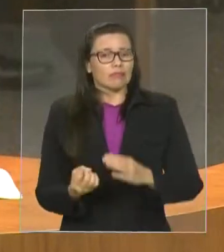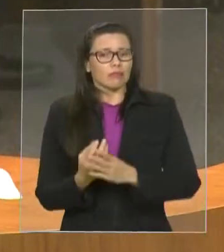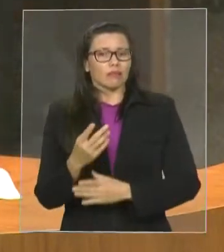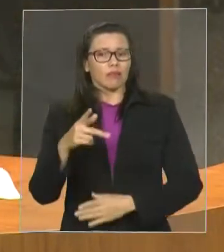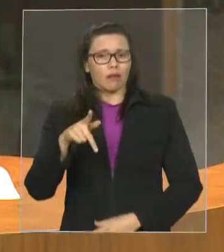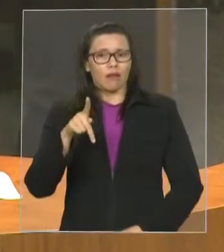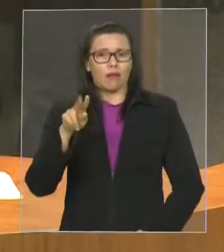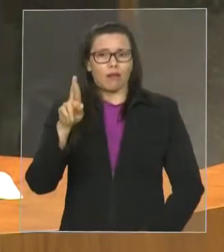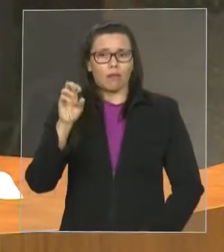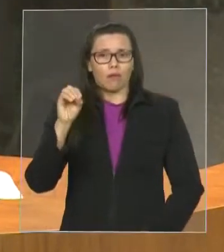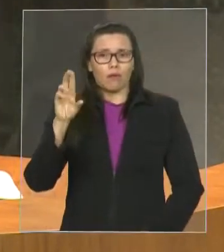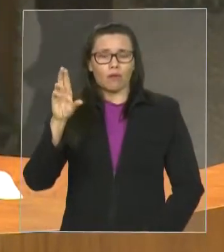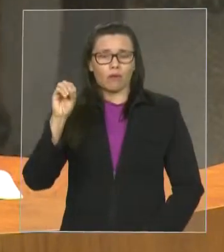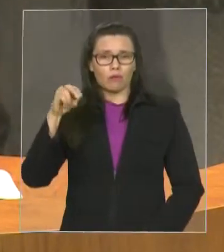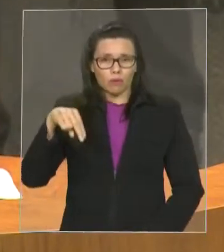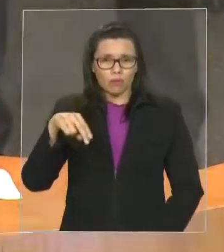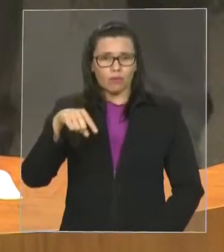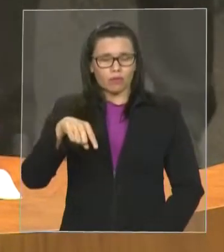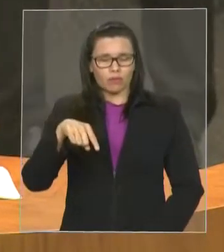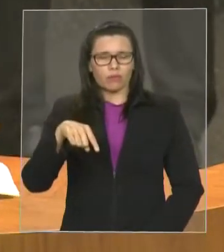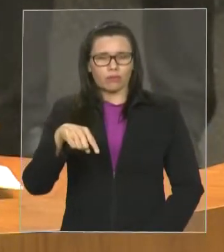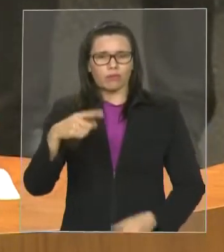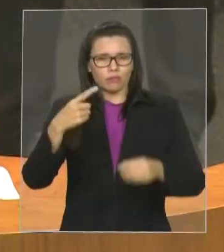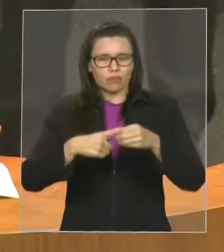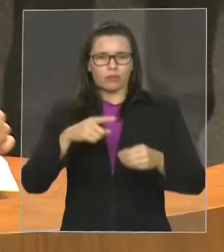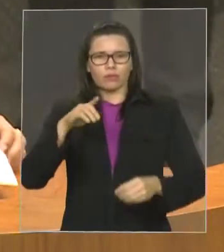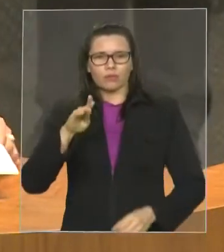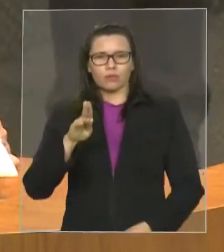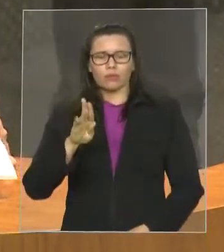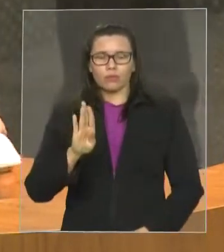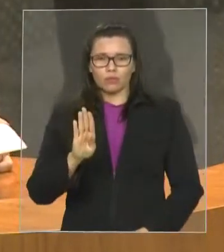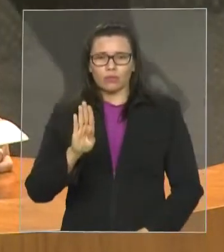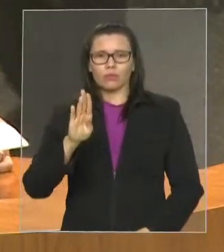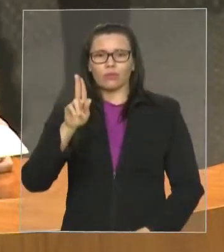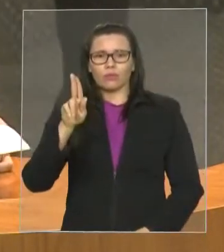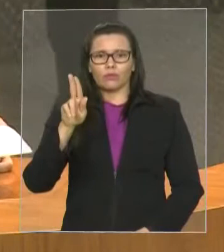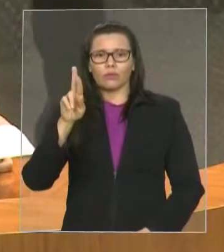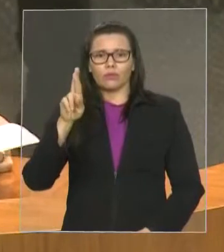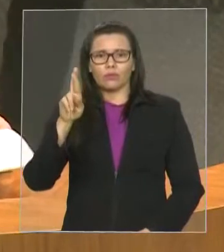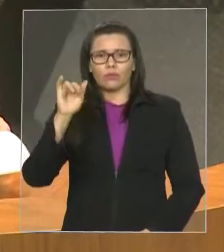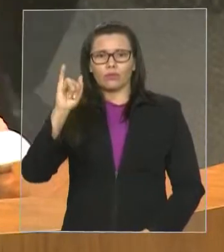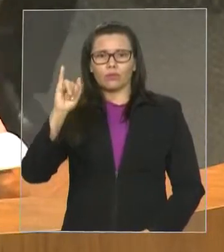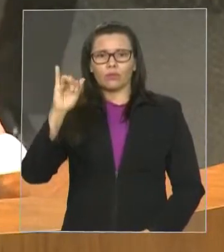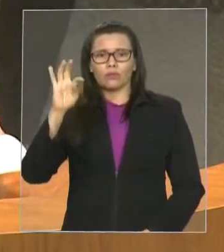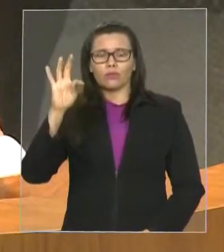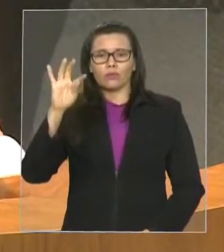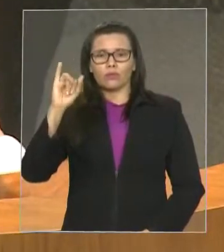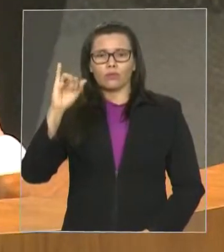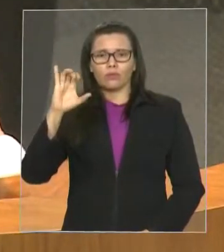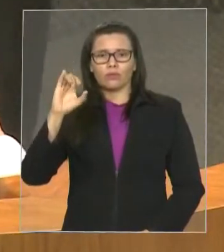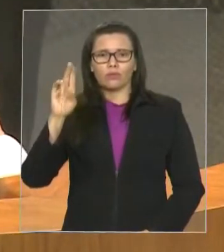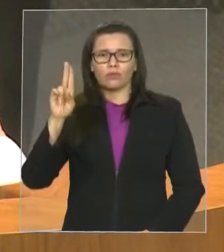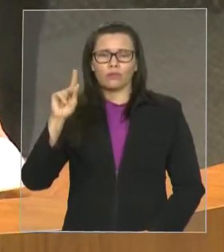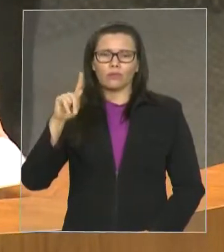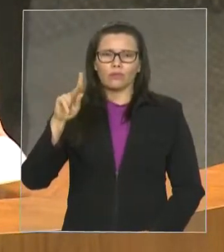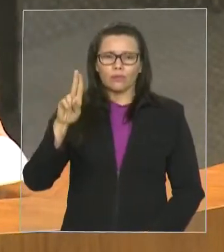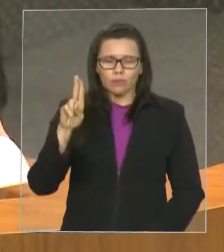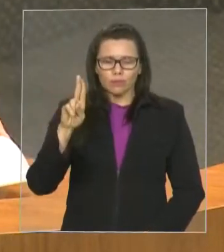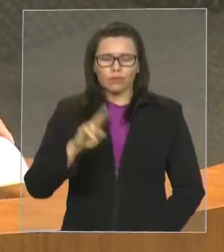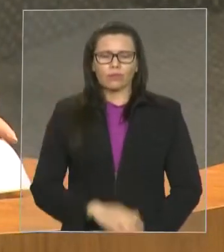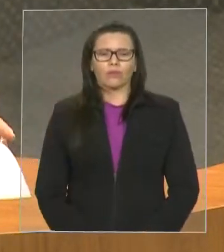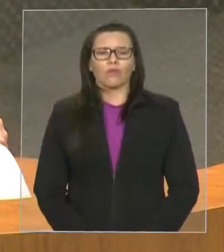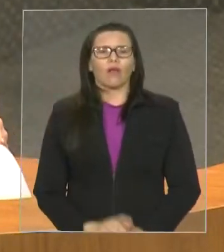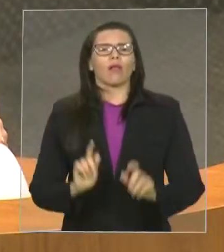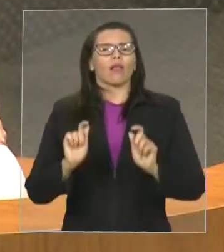nossos municípios vizinhos e aqueles que fazem divisa com a nossa cidade, que necessita dos